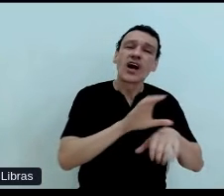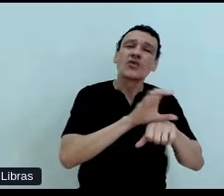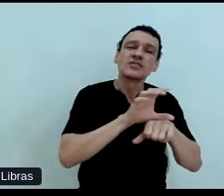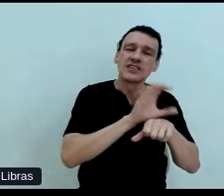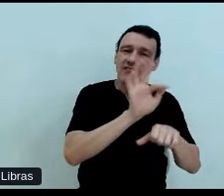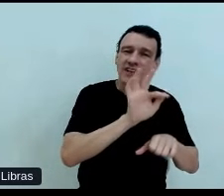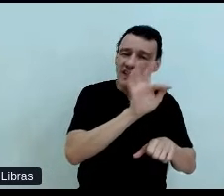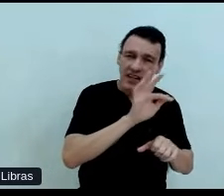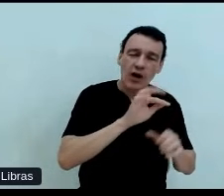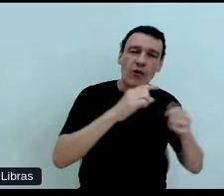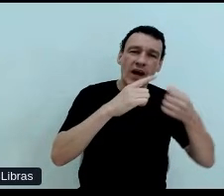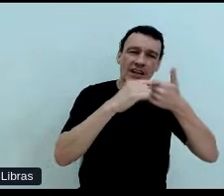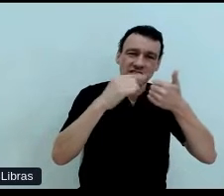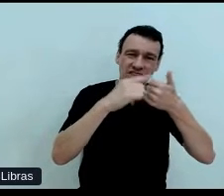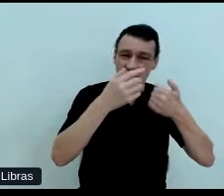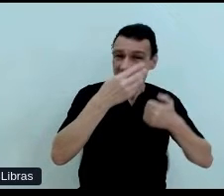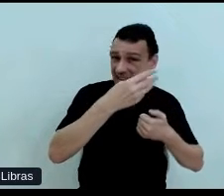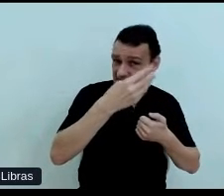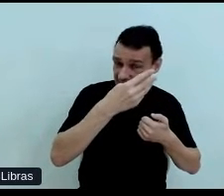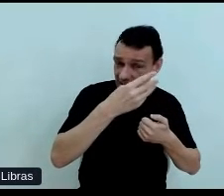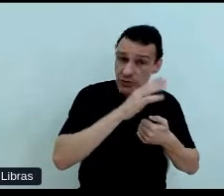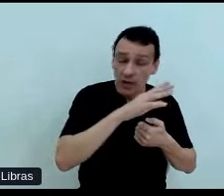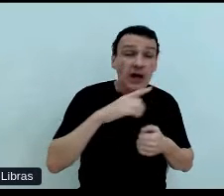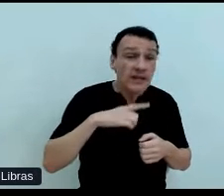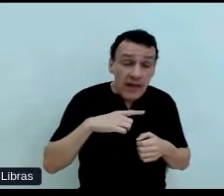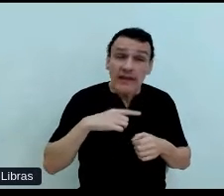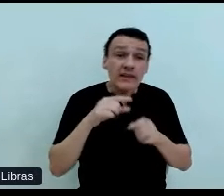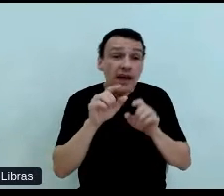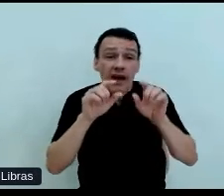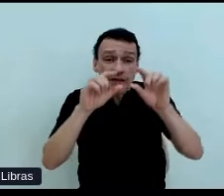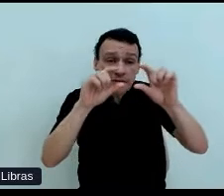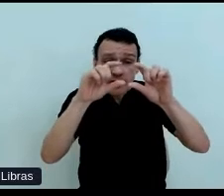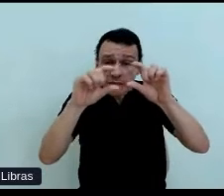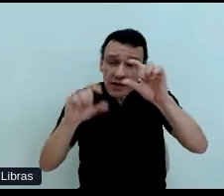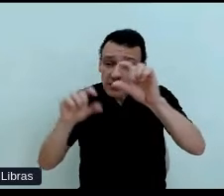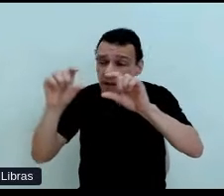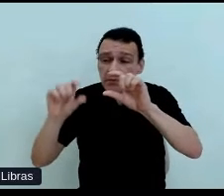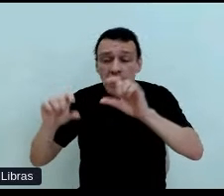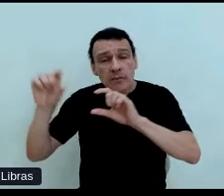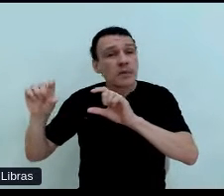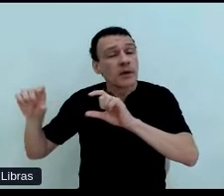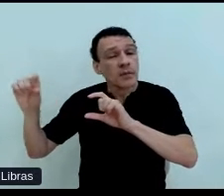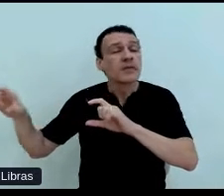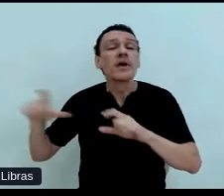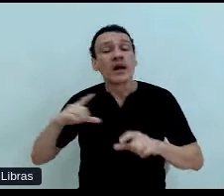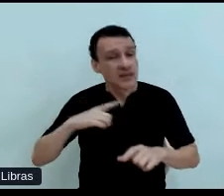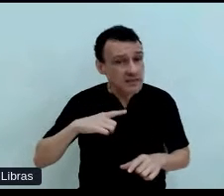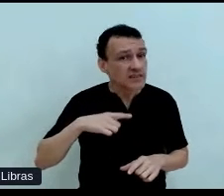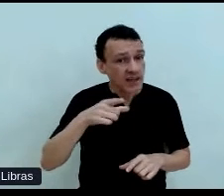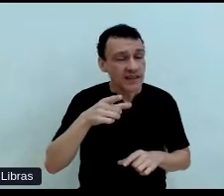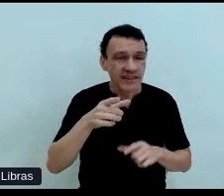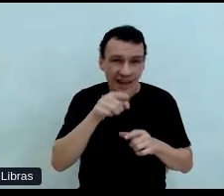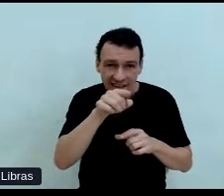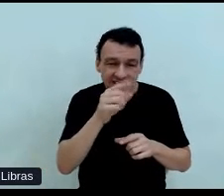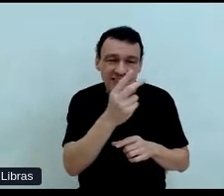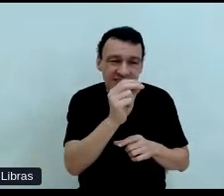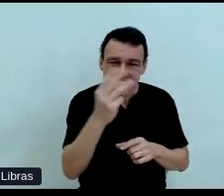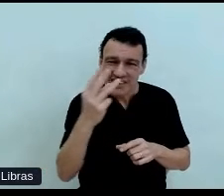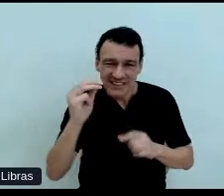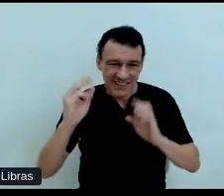3º, a gente pode encontrar em vários aspectos da própria Agenda 2030,